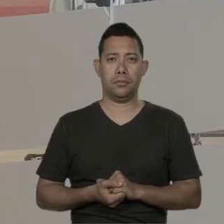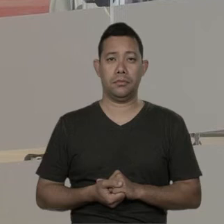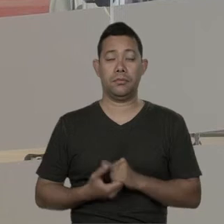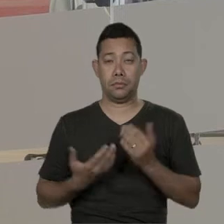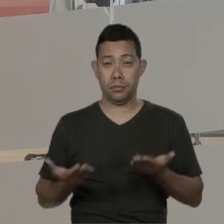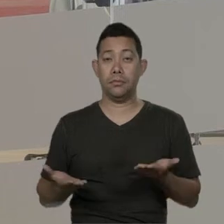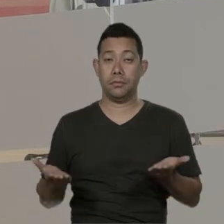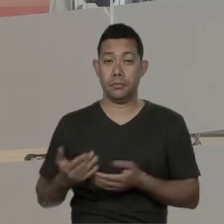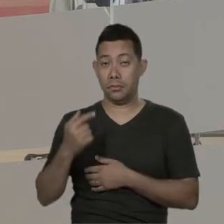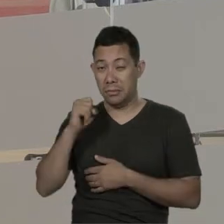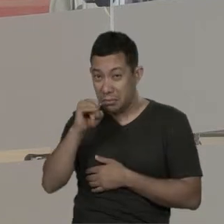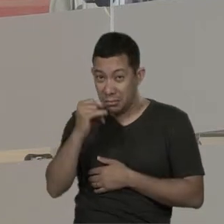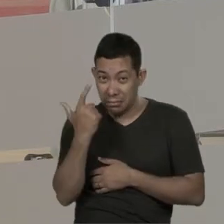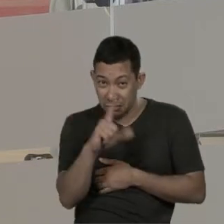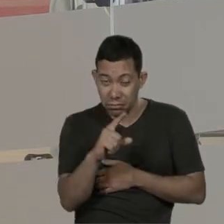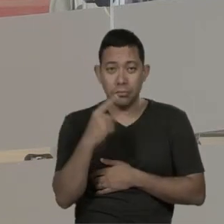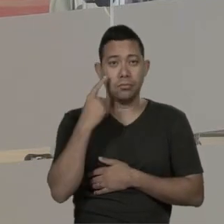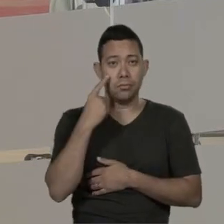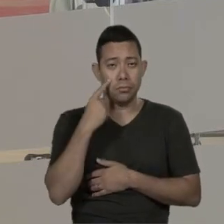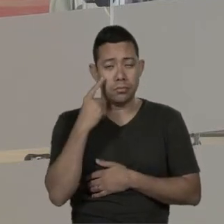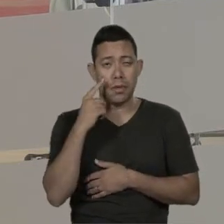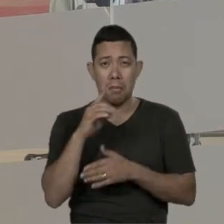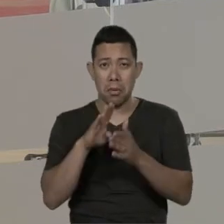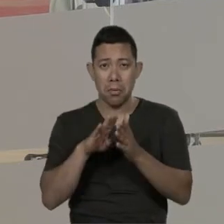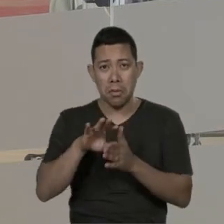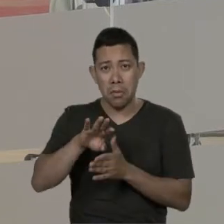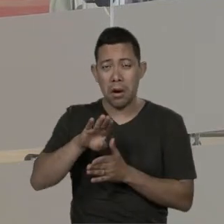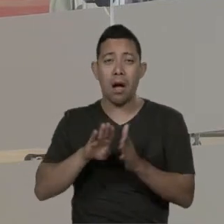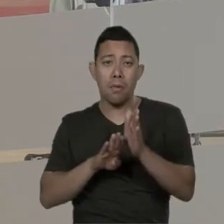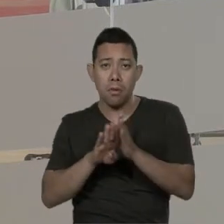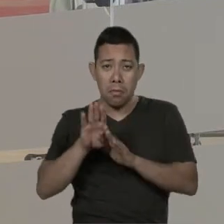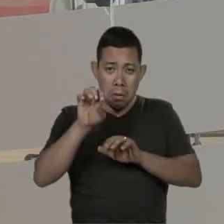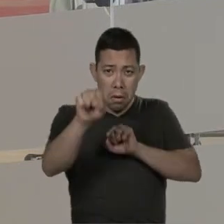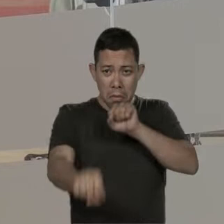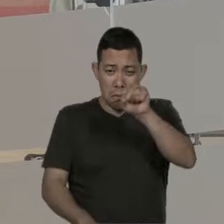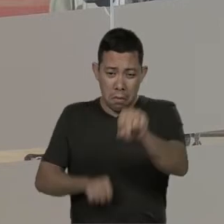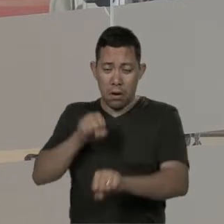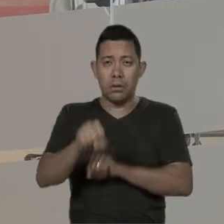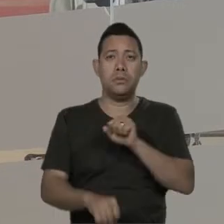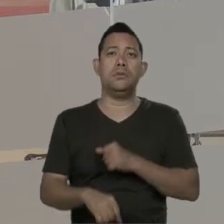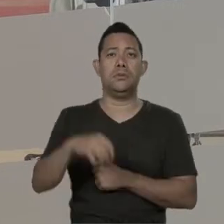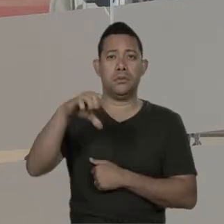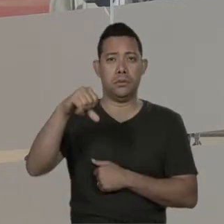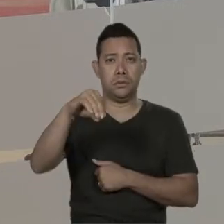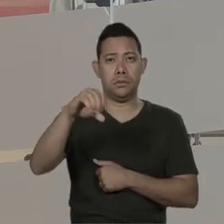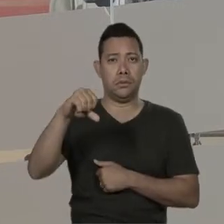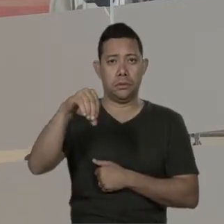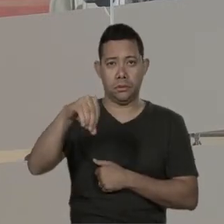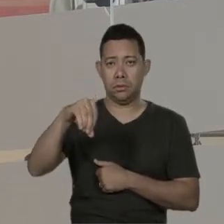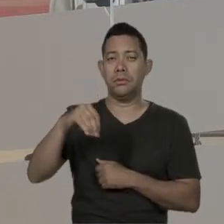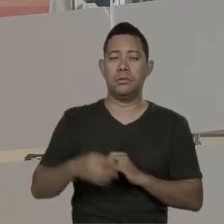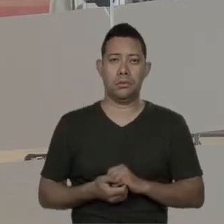Aqui, se você conseguir, ó, começa a aumentar um pouco o giro. Vai lá para 90. Bora.